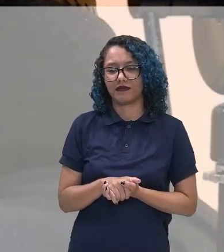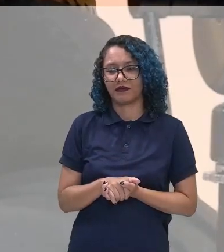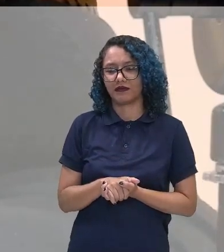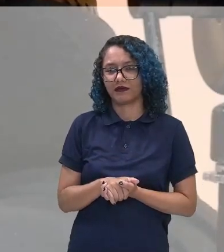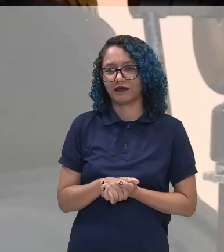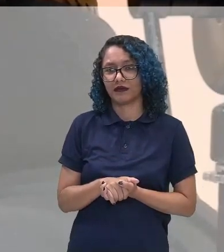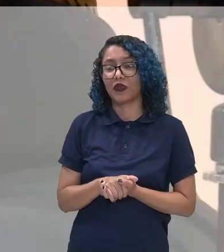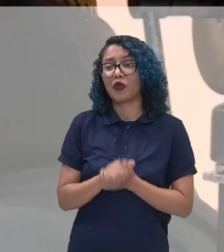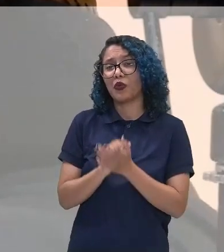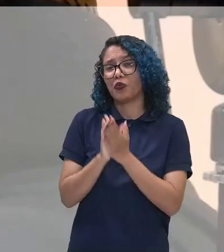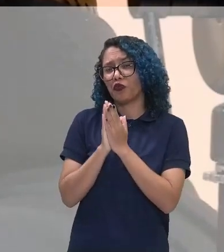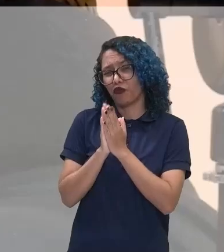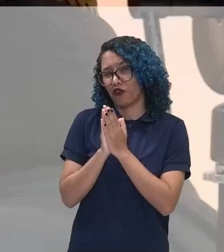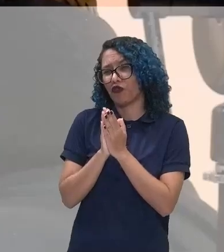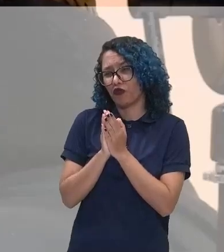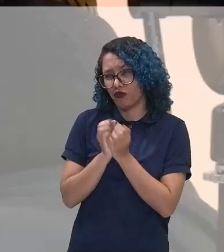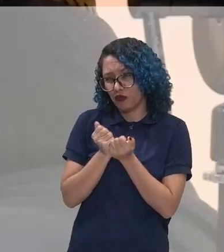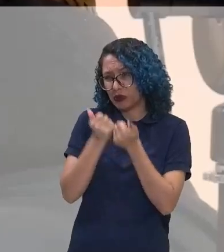fala por